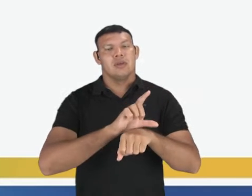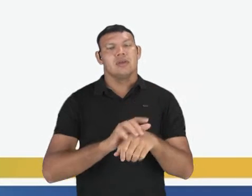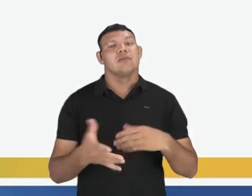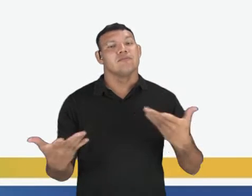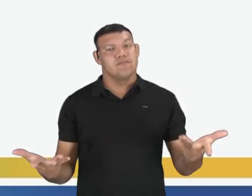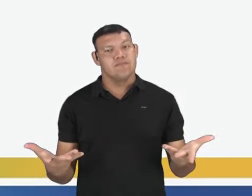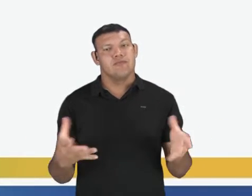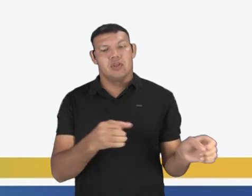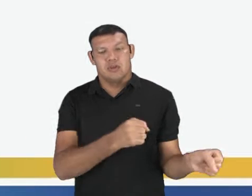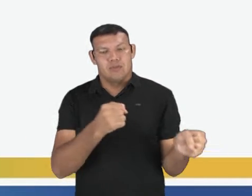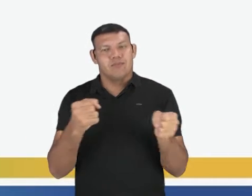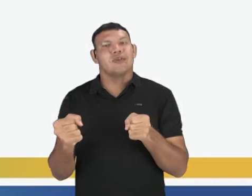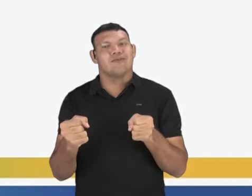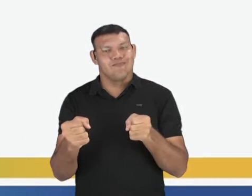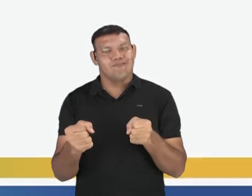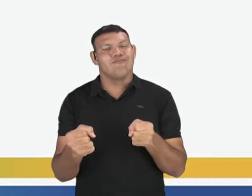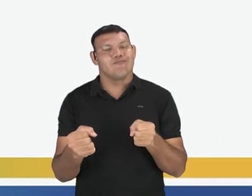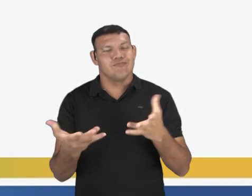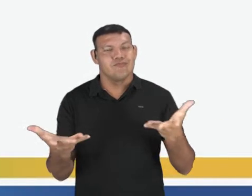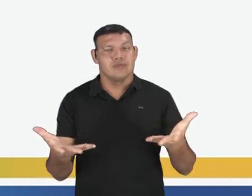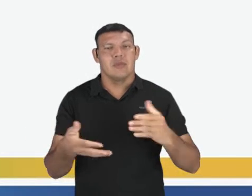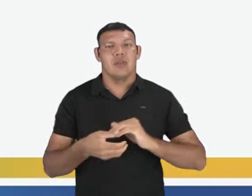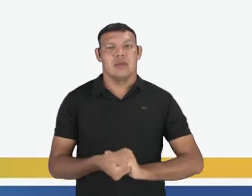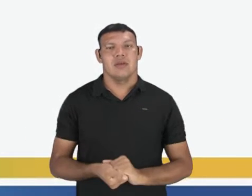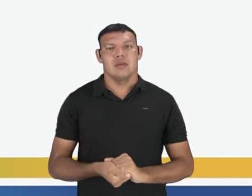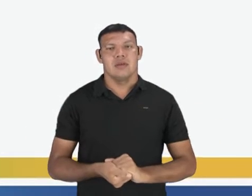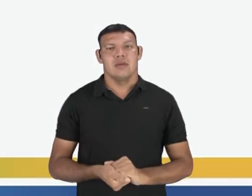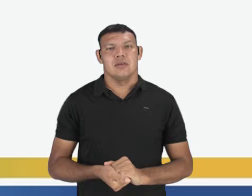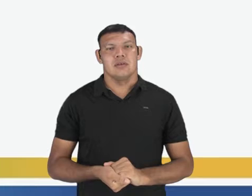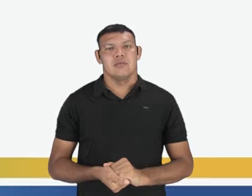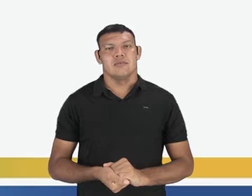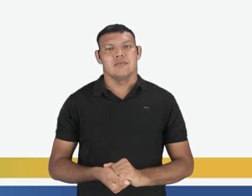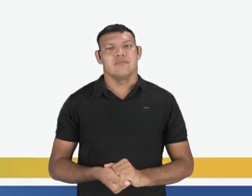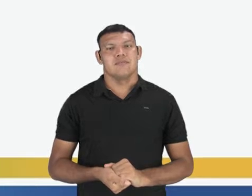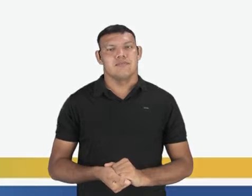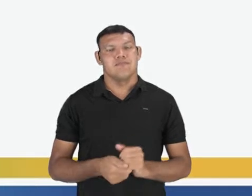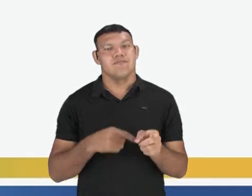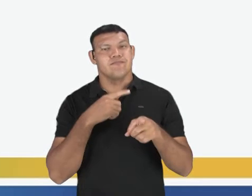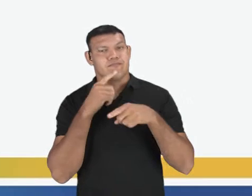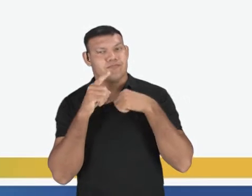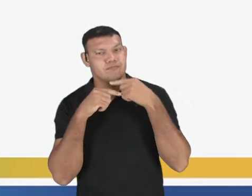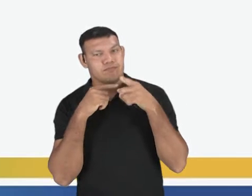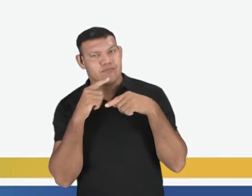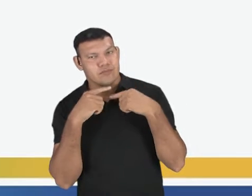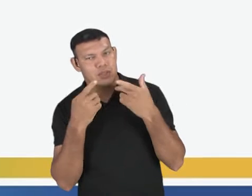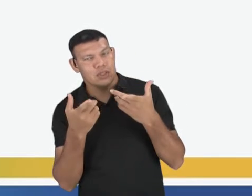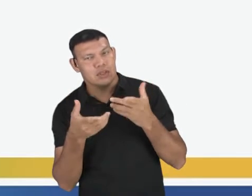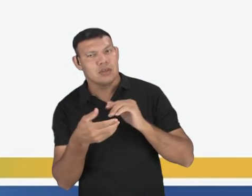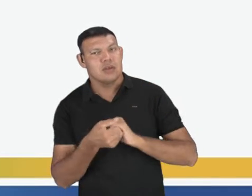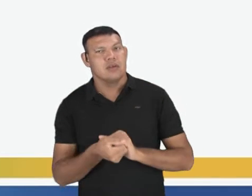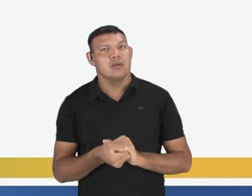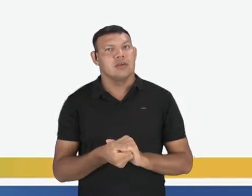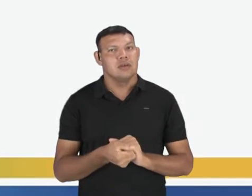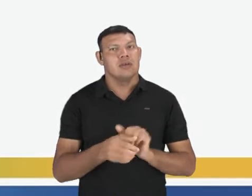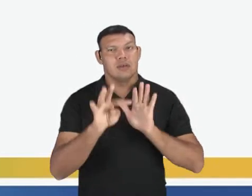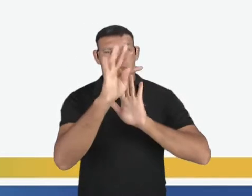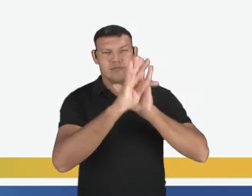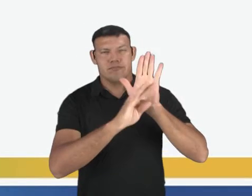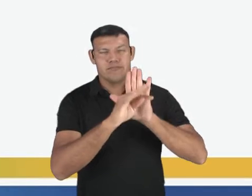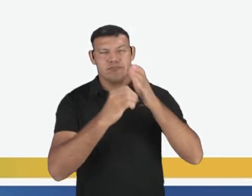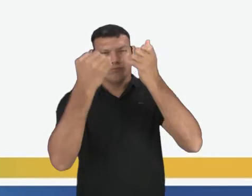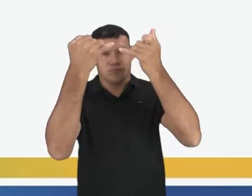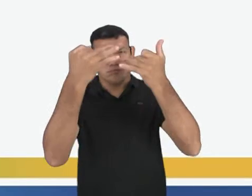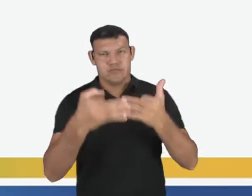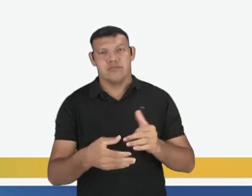poderes, Então, a gente tem aí toda essa questão, E também, como diz aí o nosso textinho, elas